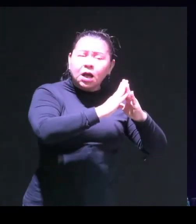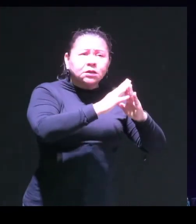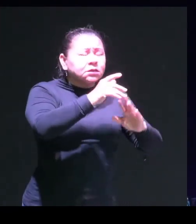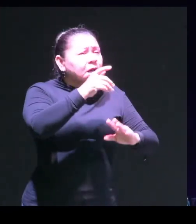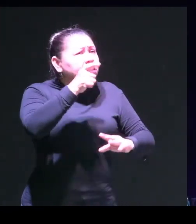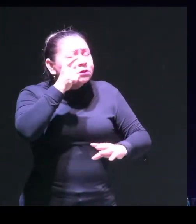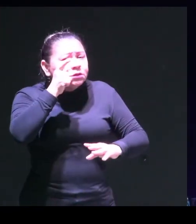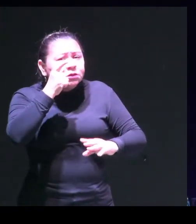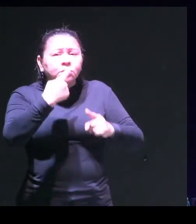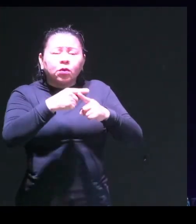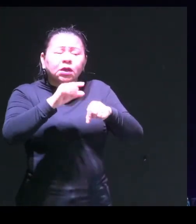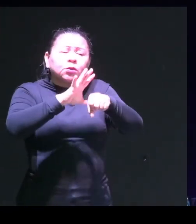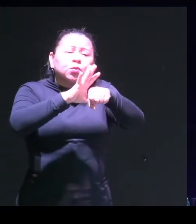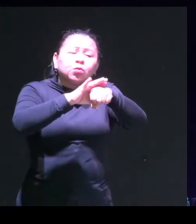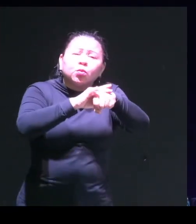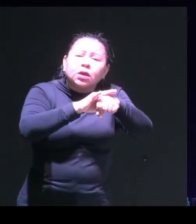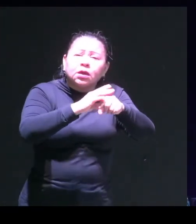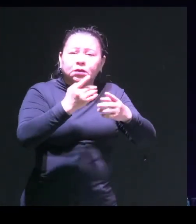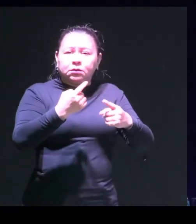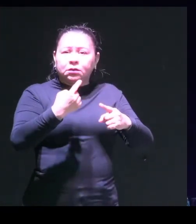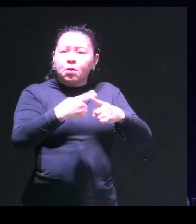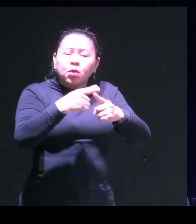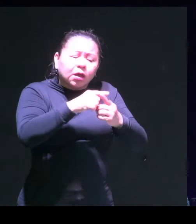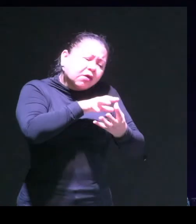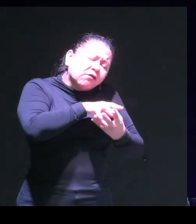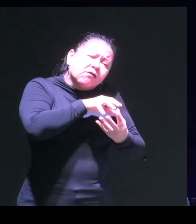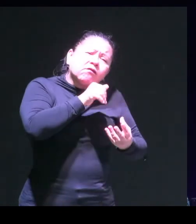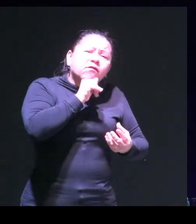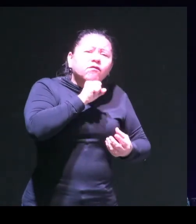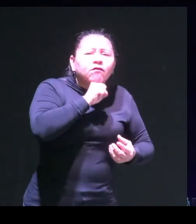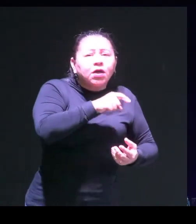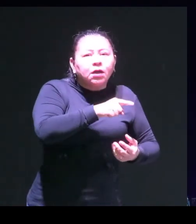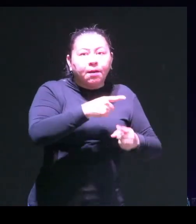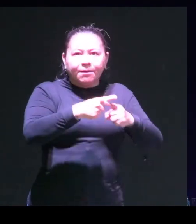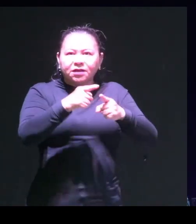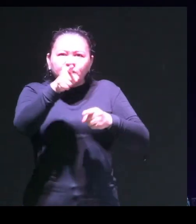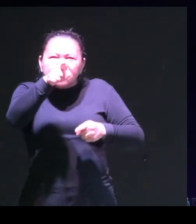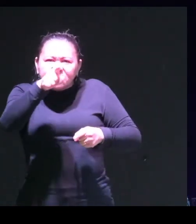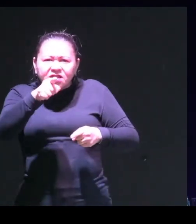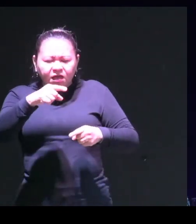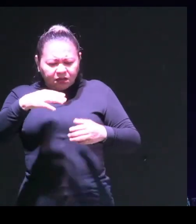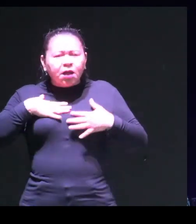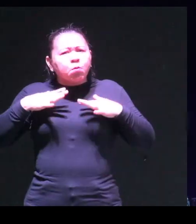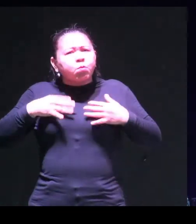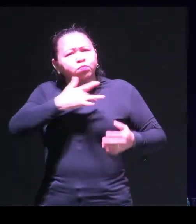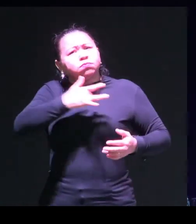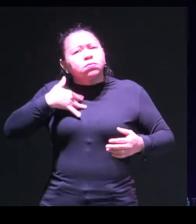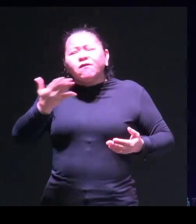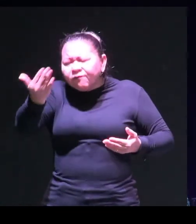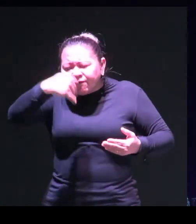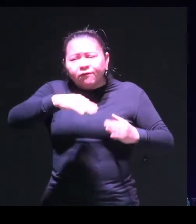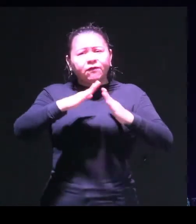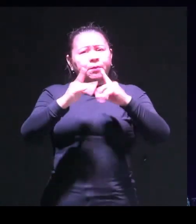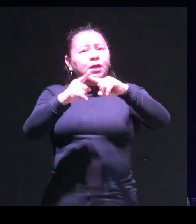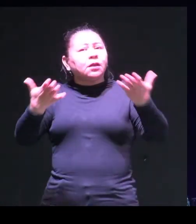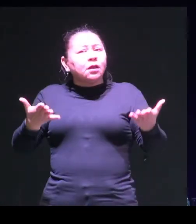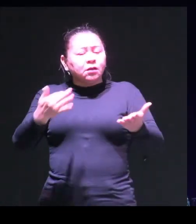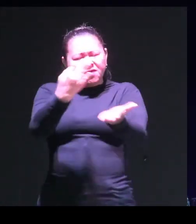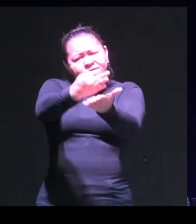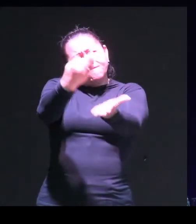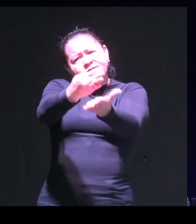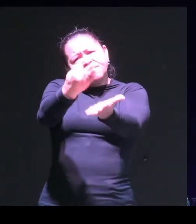que precisa disso, nós estamos ajudando. Mas a Bíblia diz que na medida do possível, todos têm que congregar. Nós